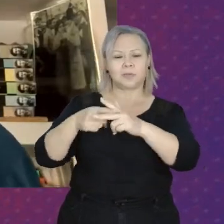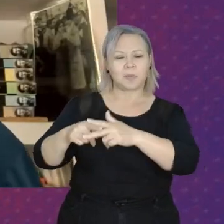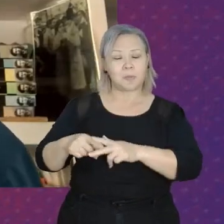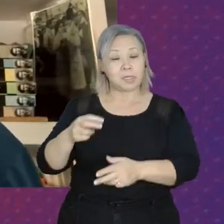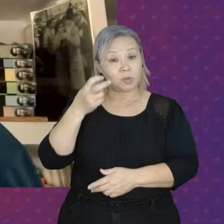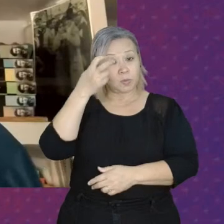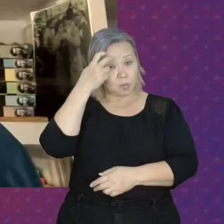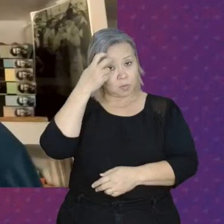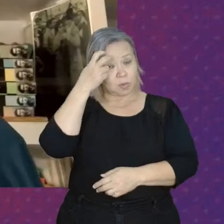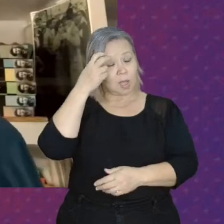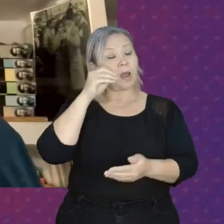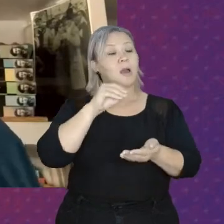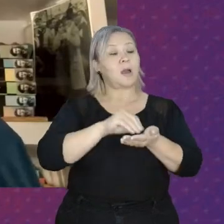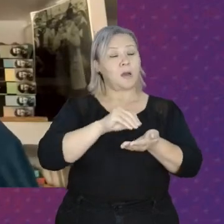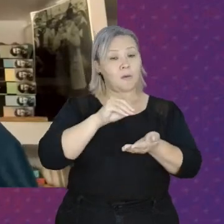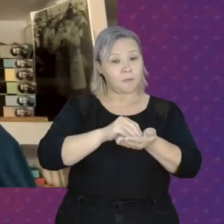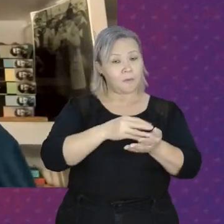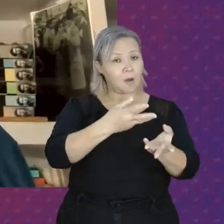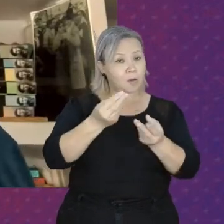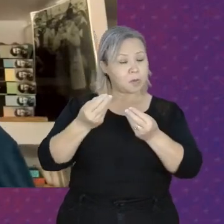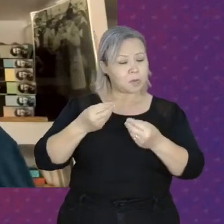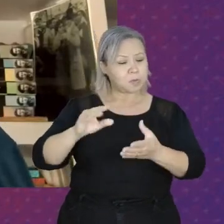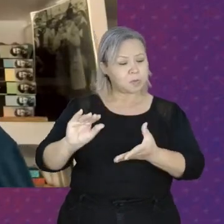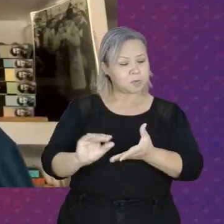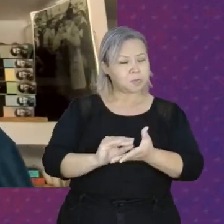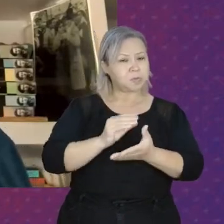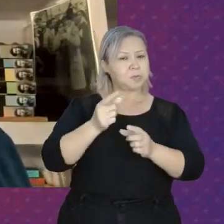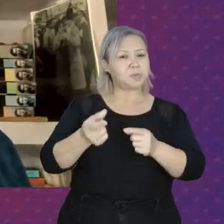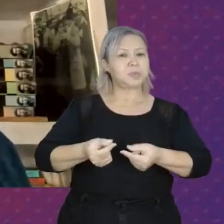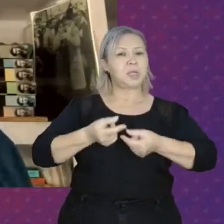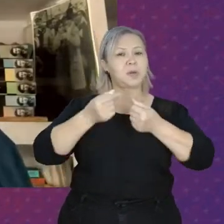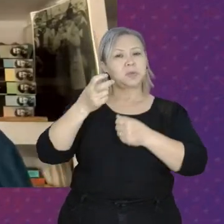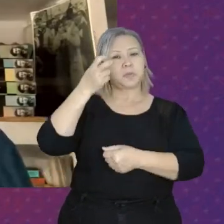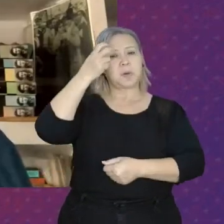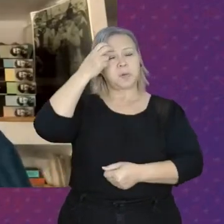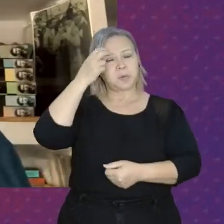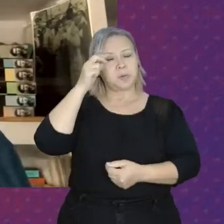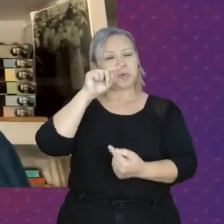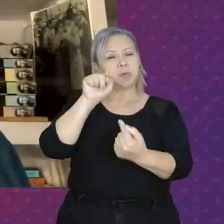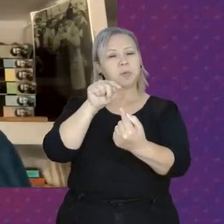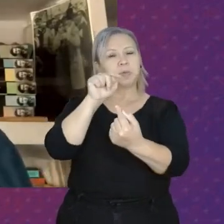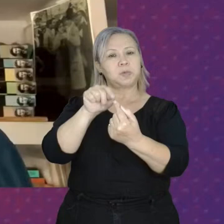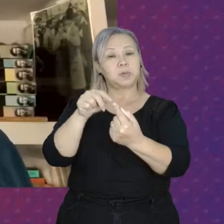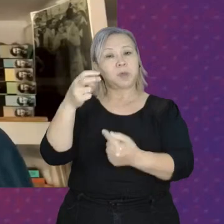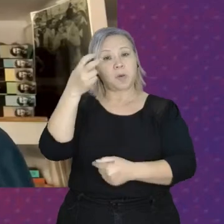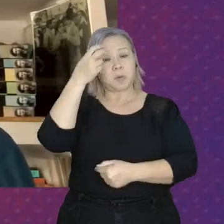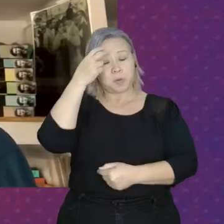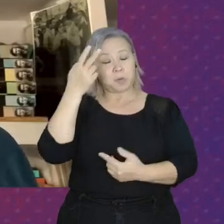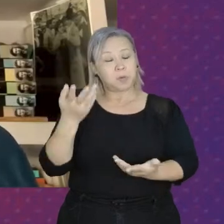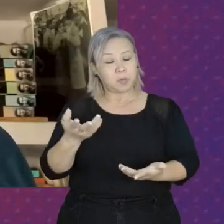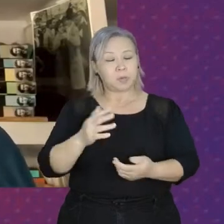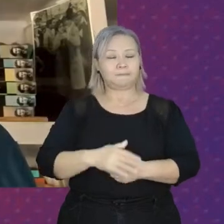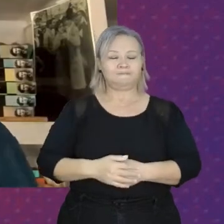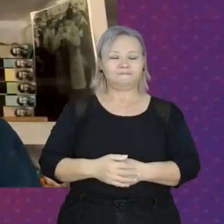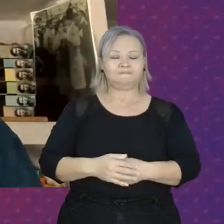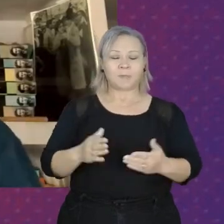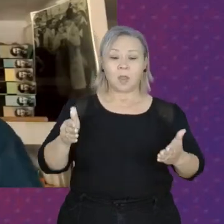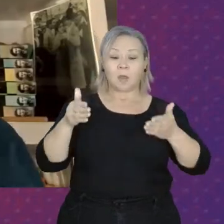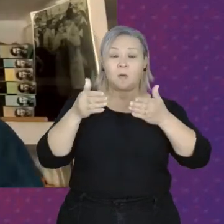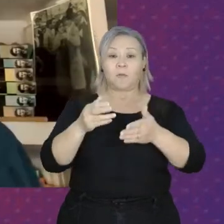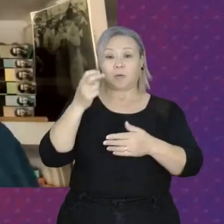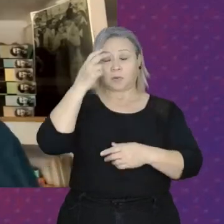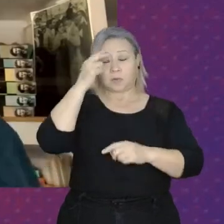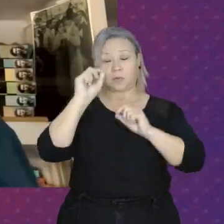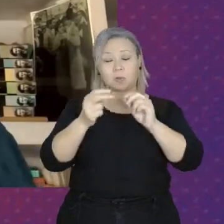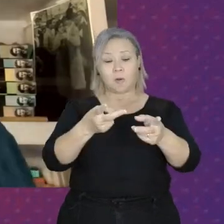cultura, faltam muitos recursos para a cultura, destinação de recursos para a cultura. Nós temos visto que o governo